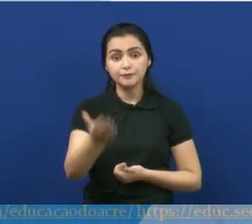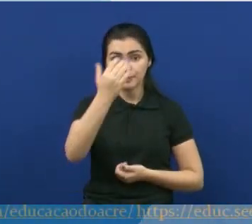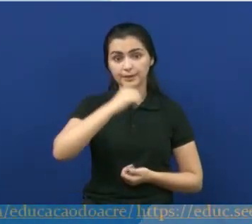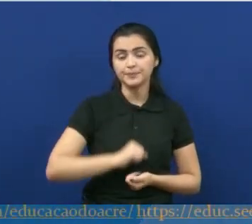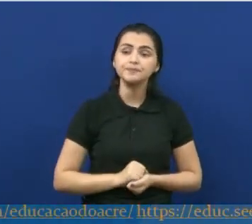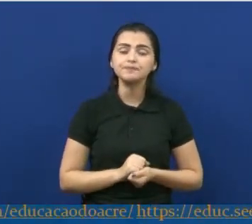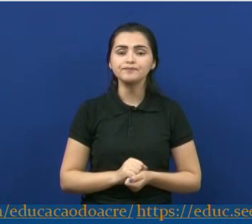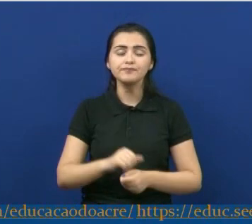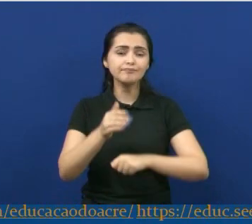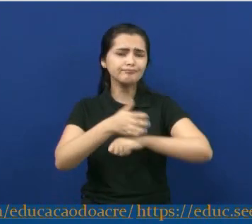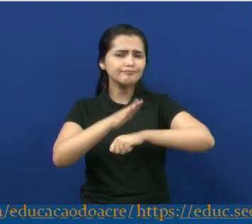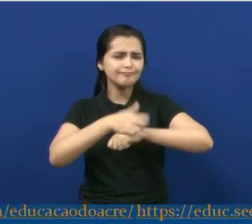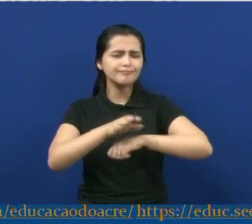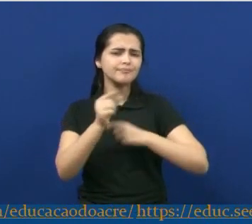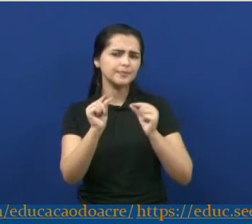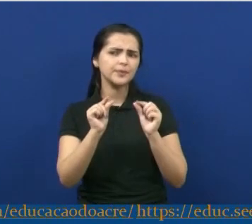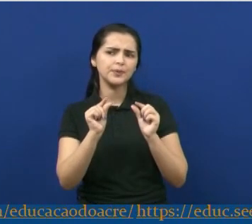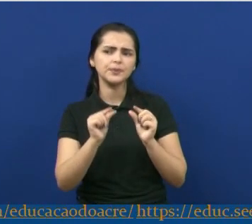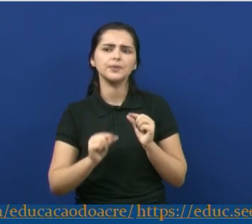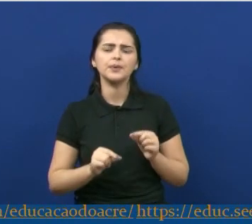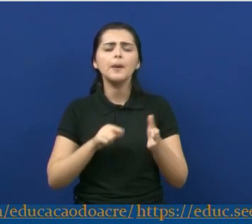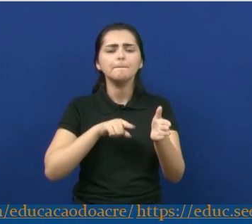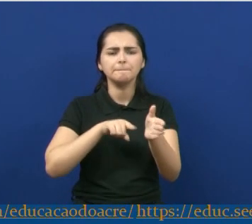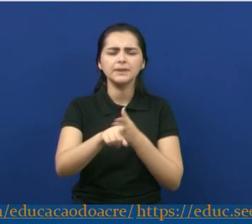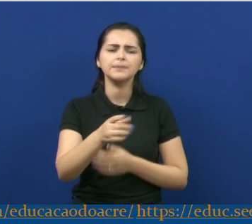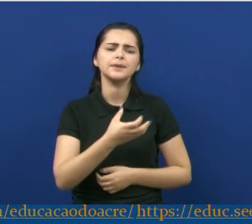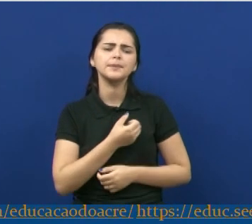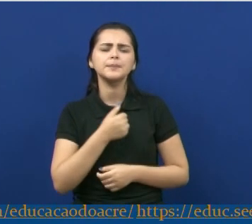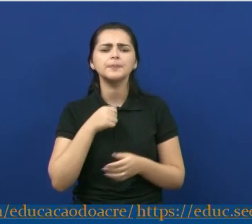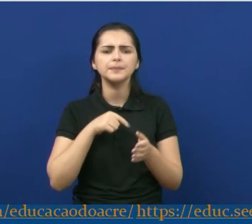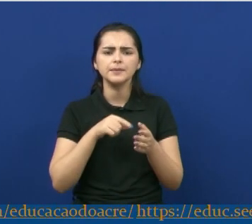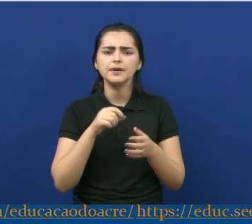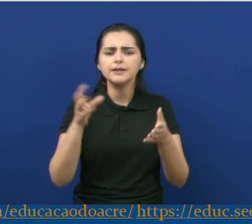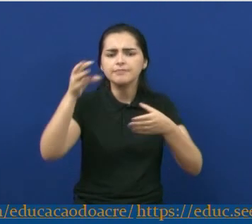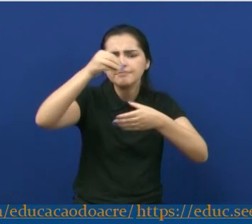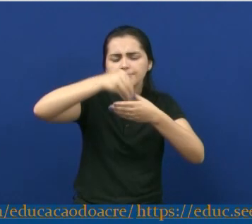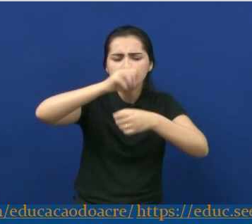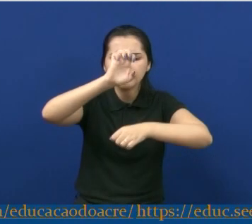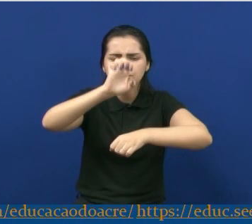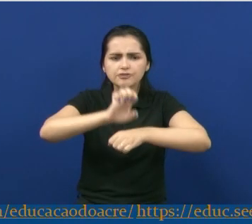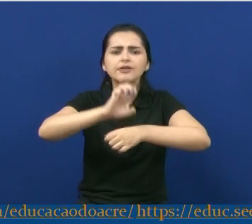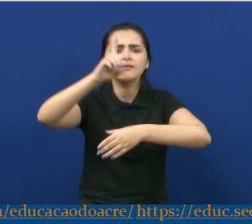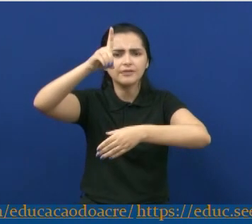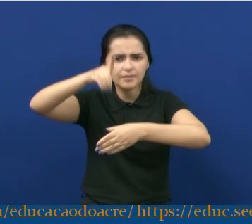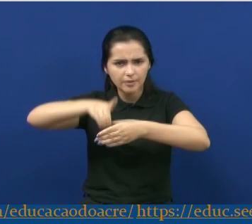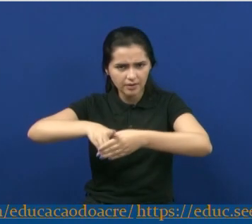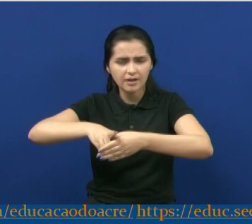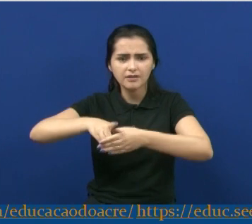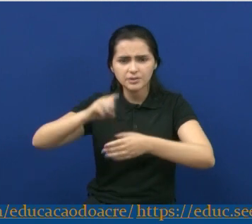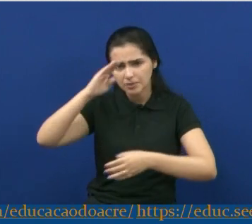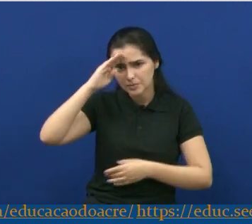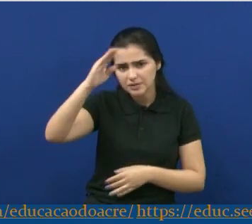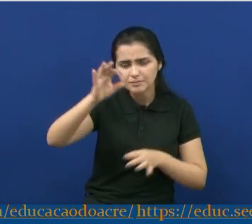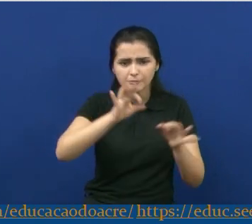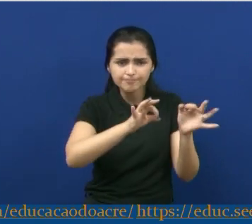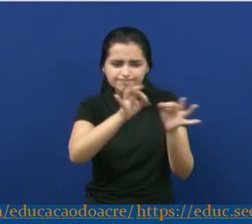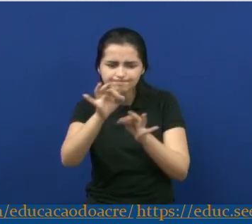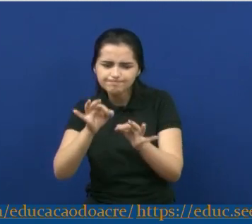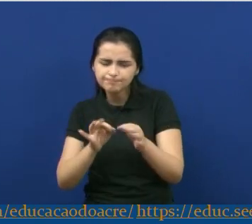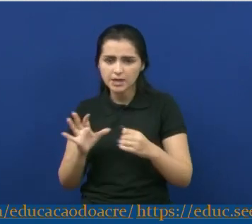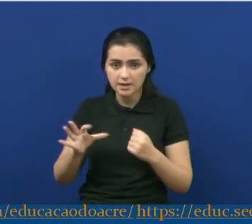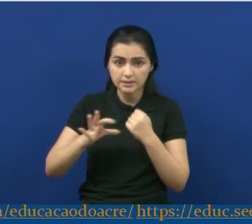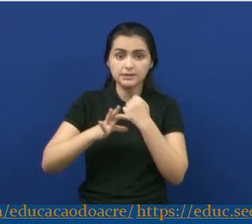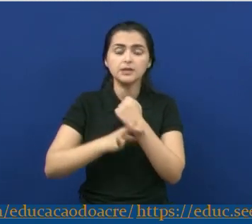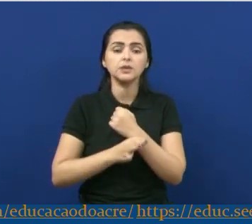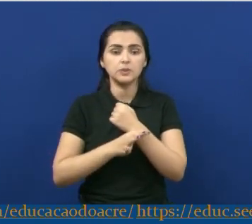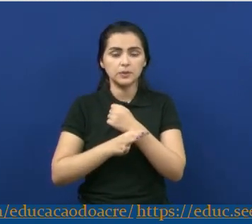lá, vamos exercitar um pouco. Primeira questão. Dentro de um Estado democrático, o principal mecanismo que garante o